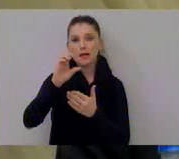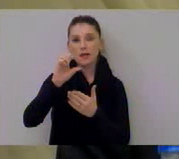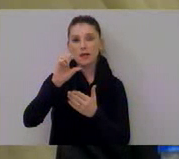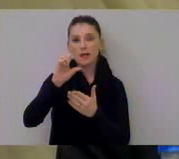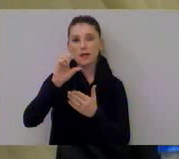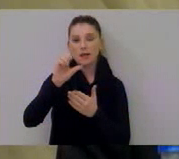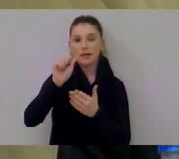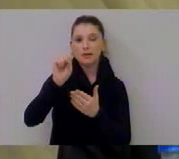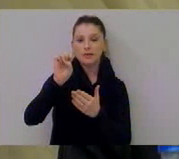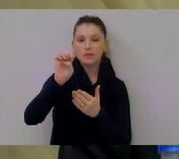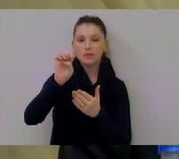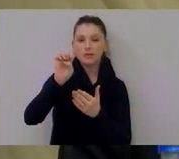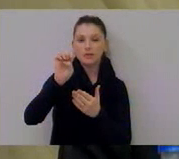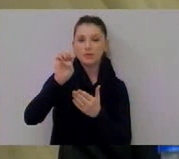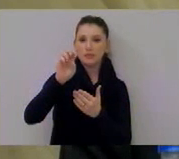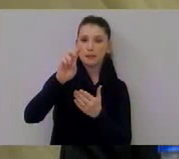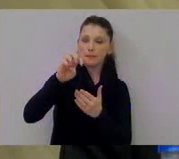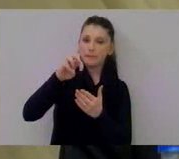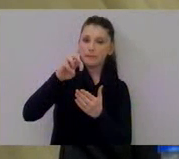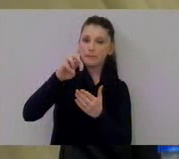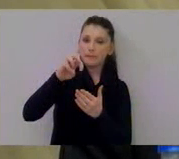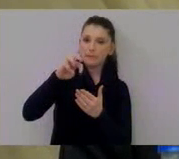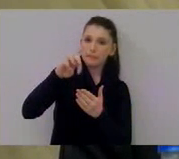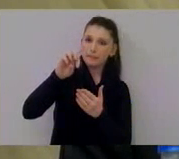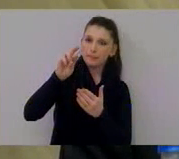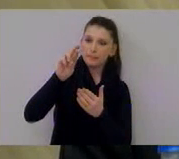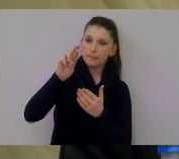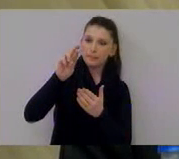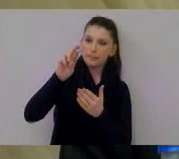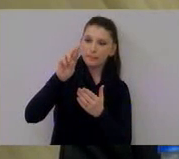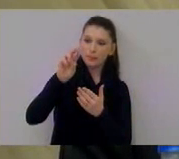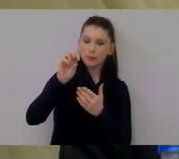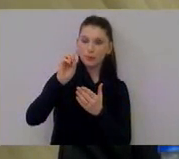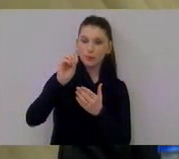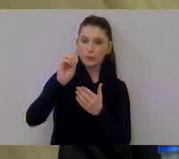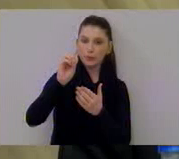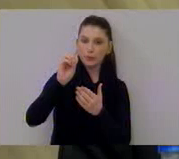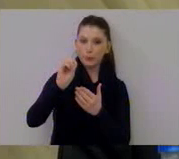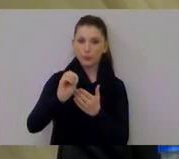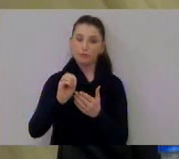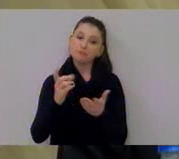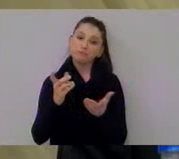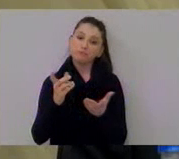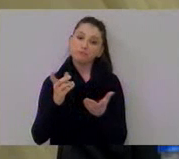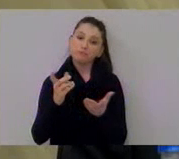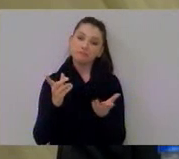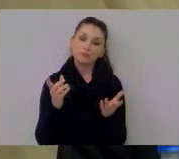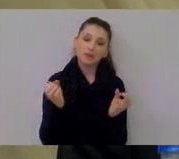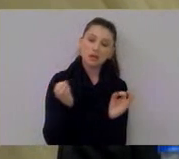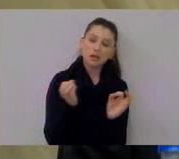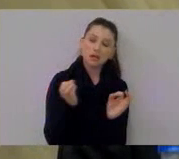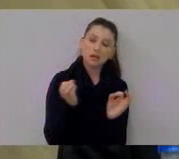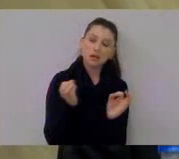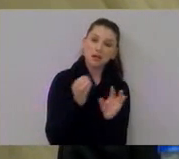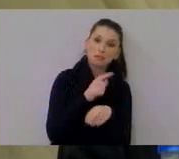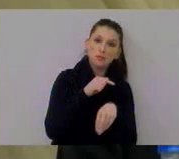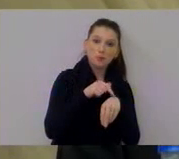Linha Batista, inspirado no dia 14 de fevereiro